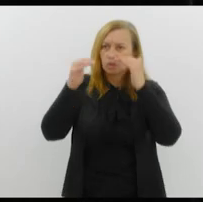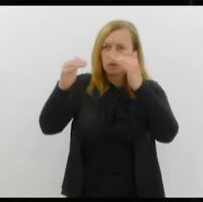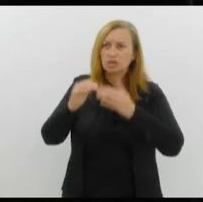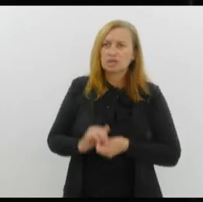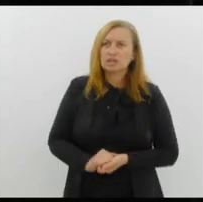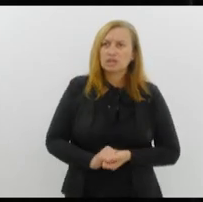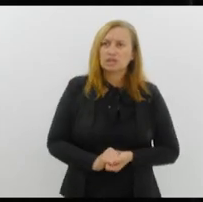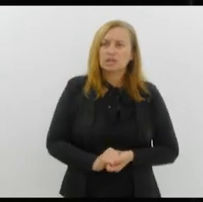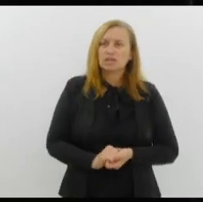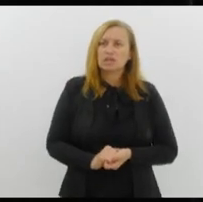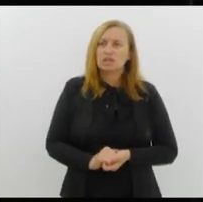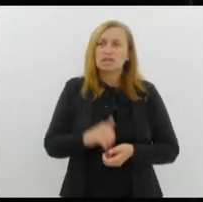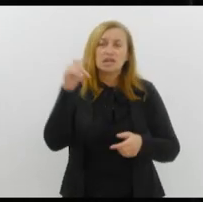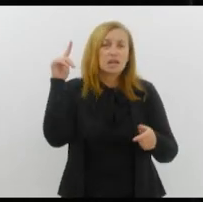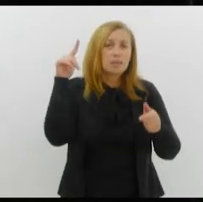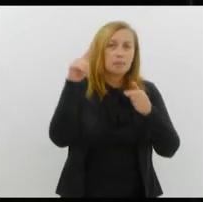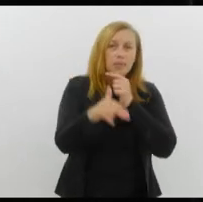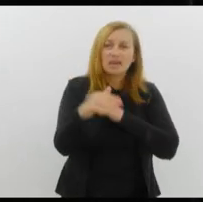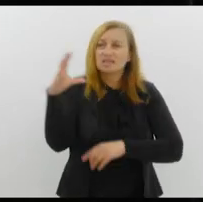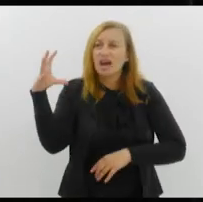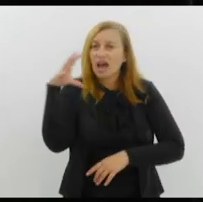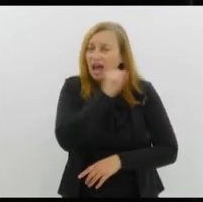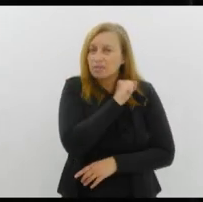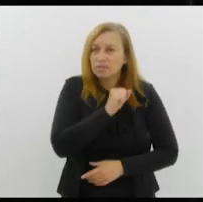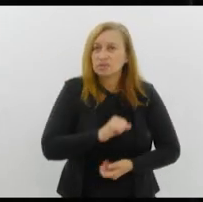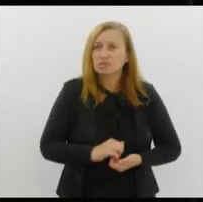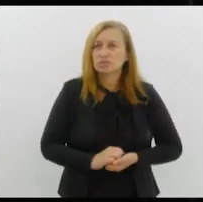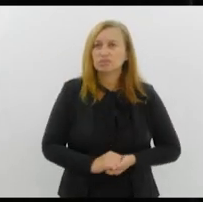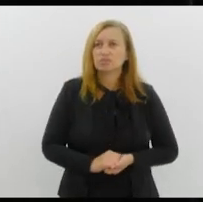intervenha imediatamente